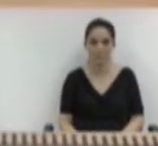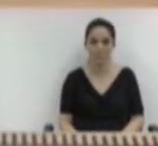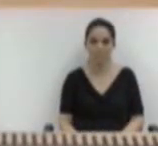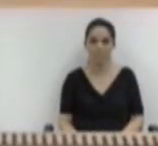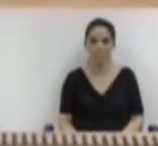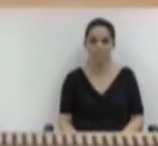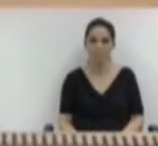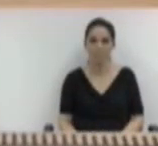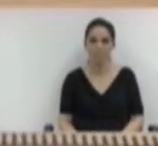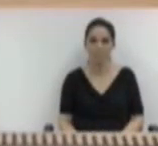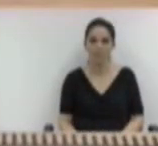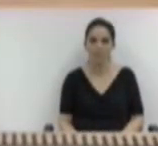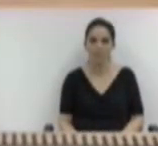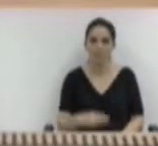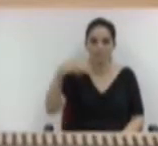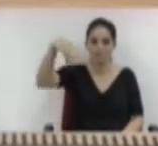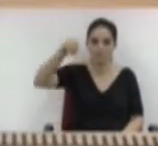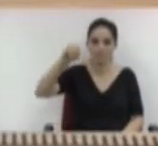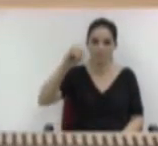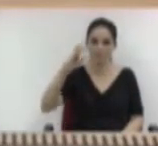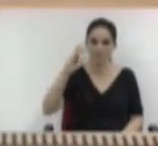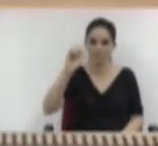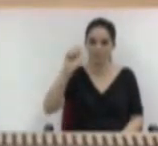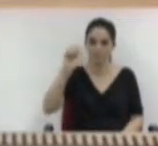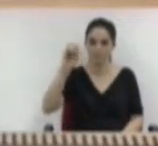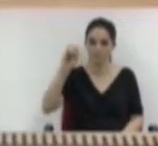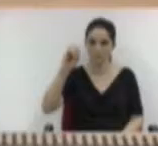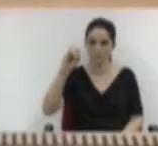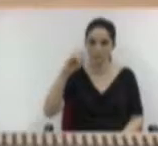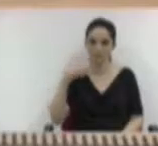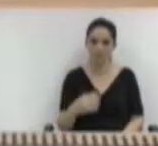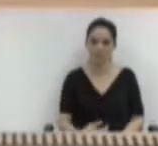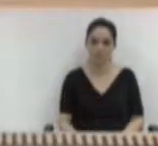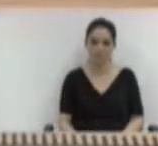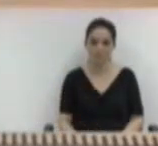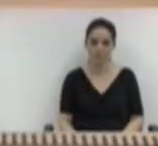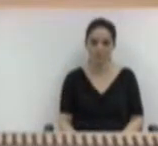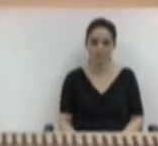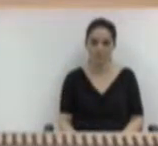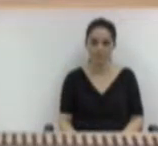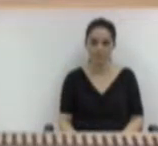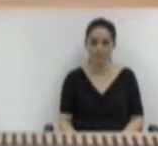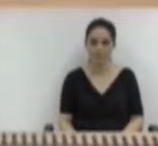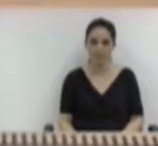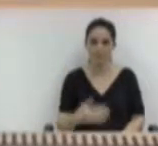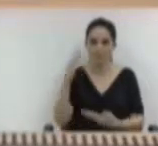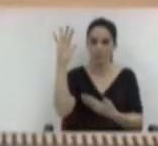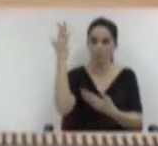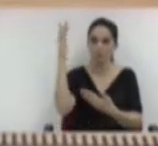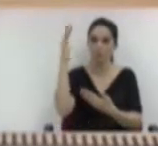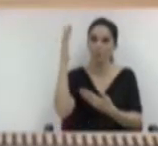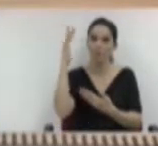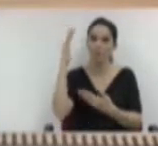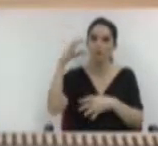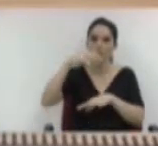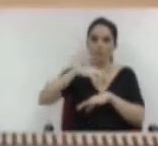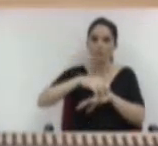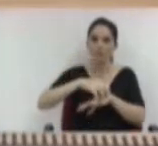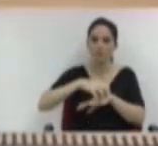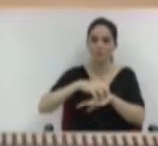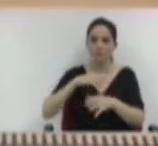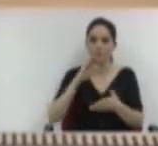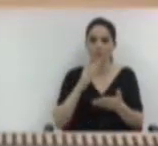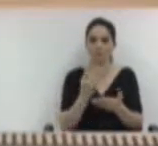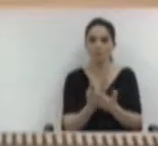moção. Moção 101/2015. Moção de louvor ao Centro Educacional João